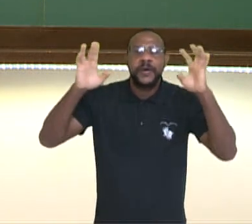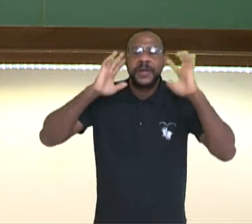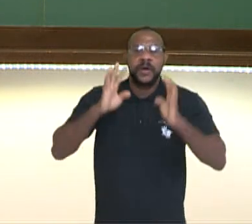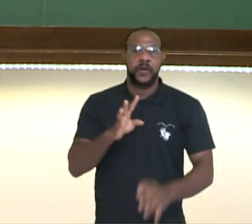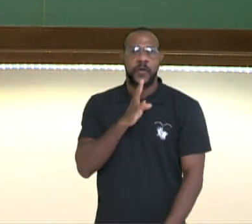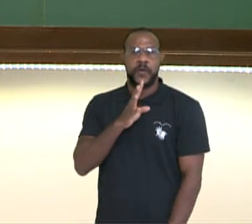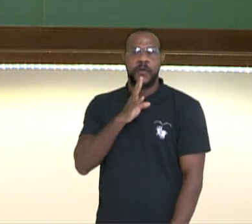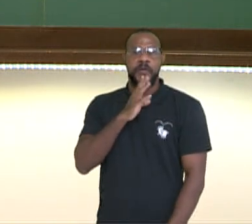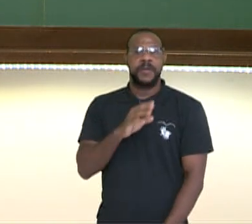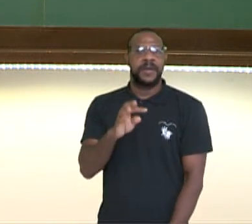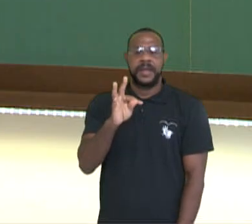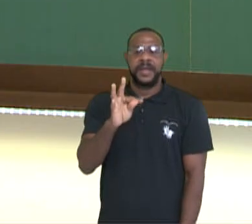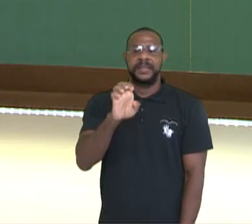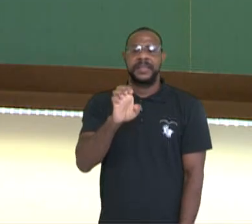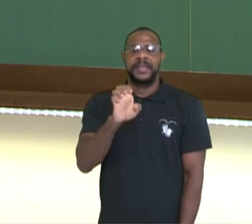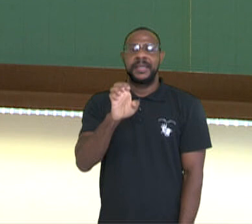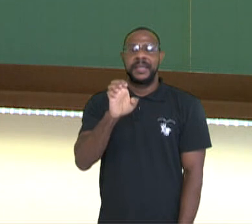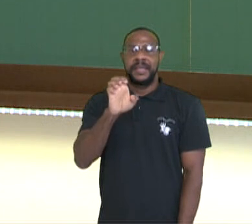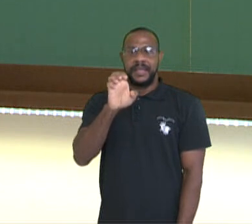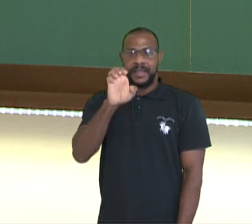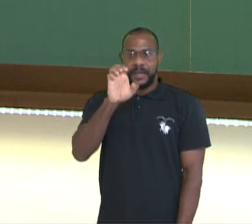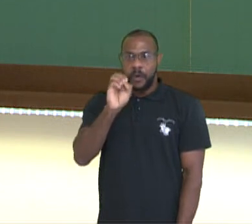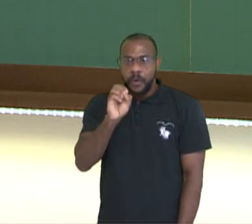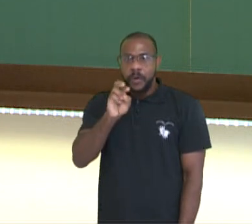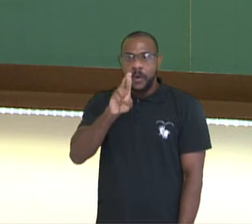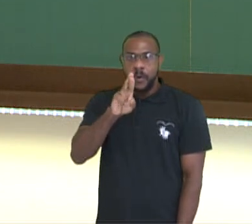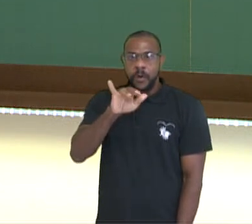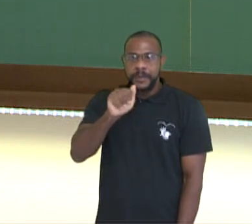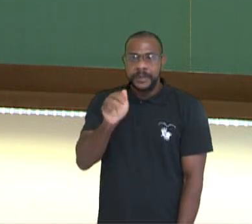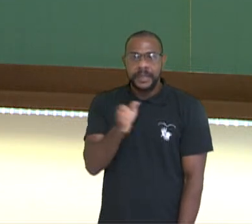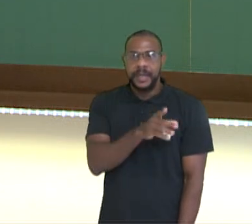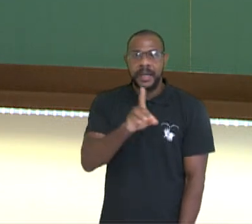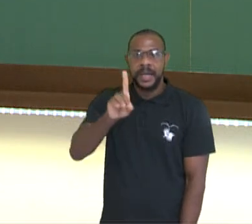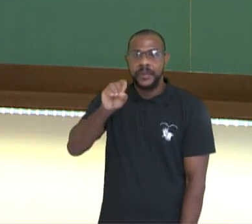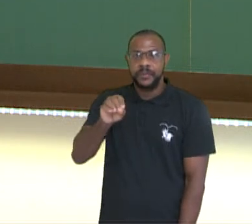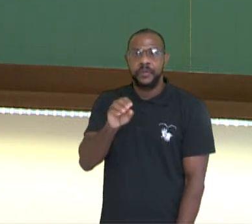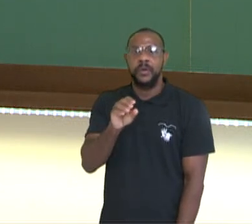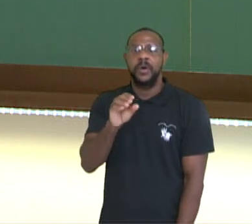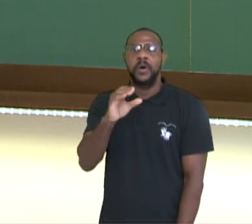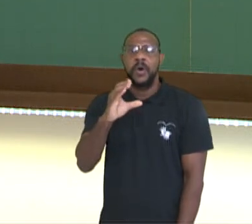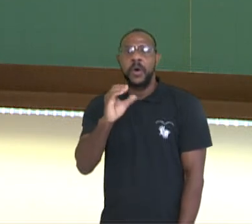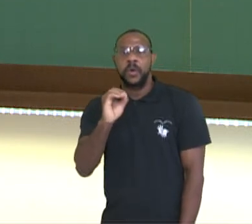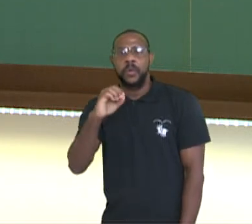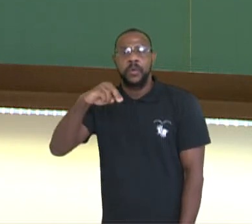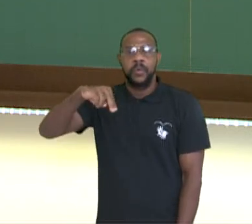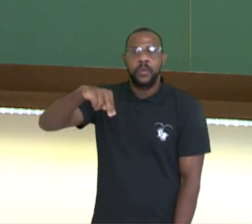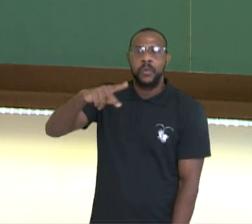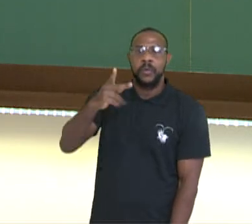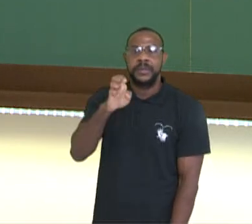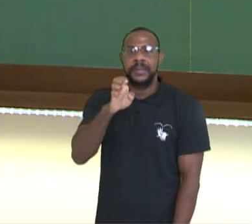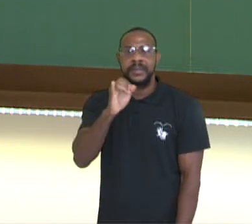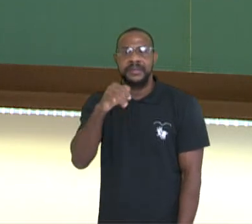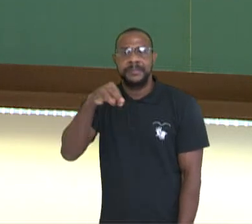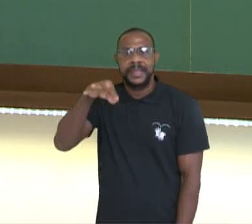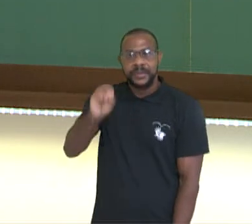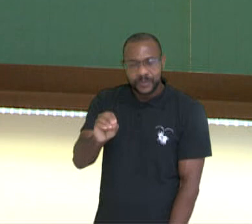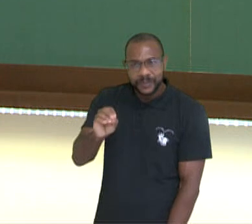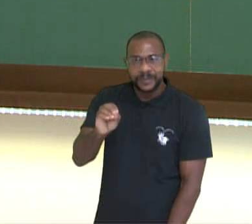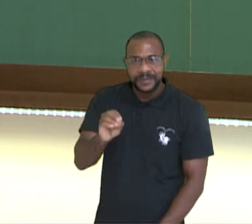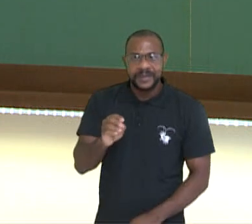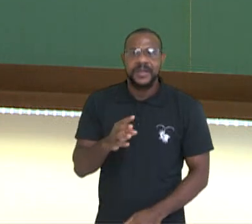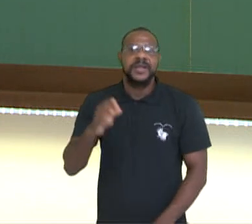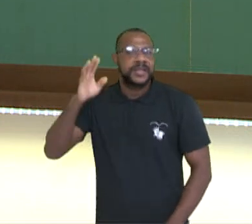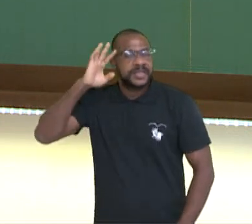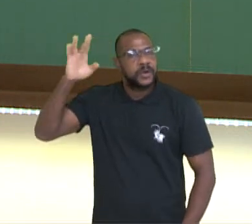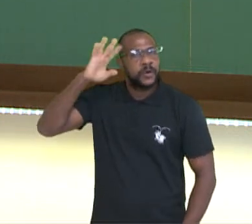Em específico, hoje nós vamos falar um pouquinho sobre o contexto geral da teoria do conhecimento e também apresentar a figura